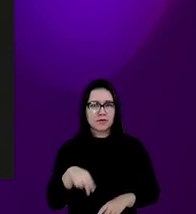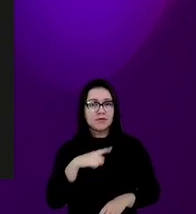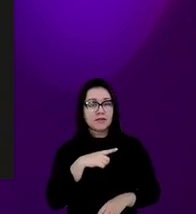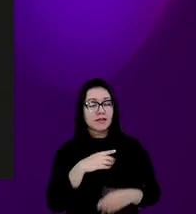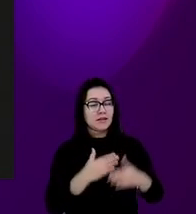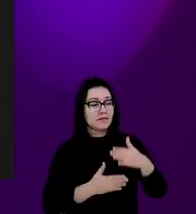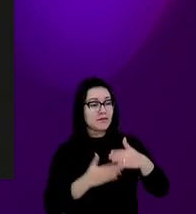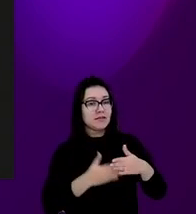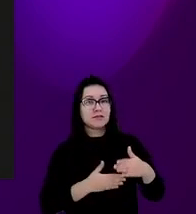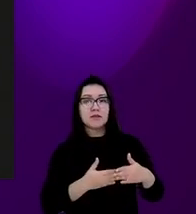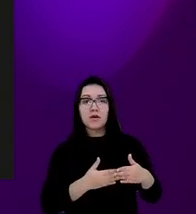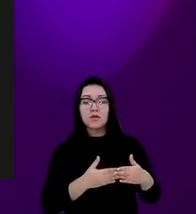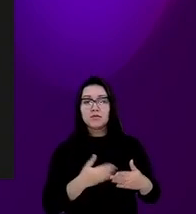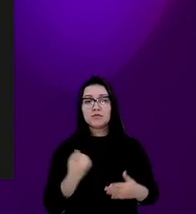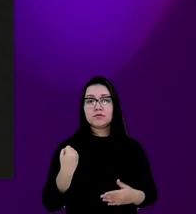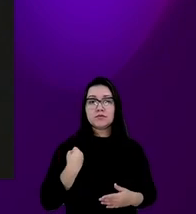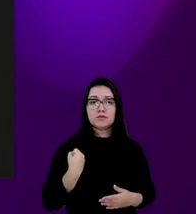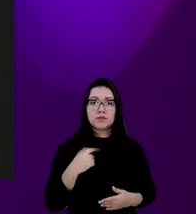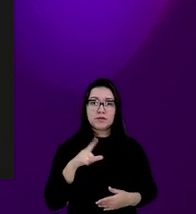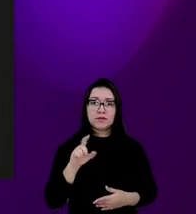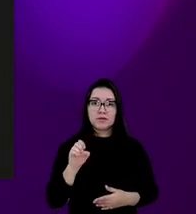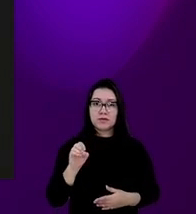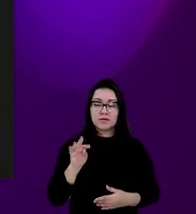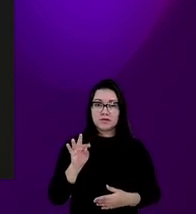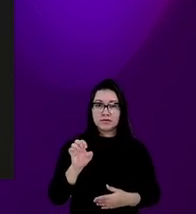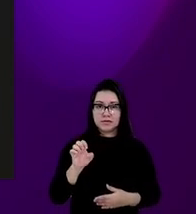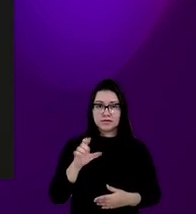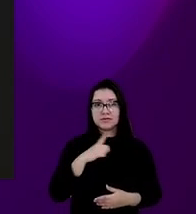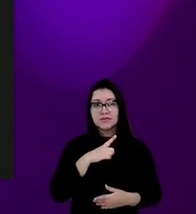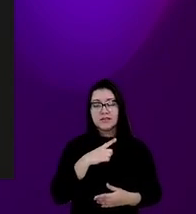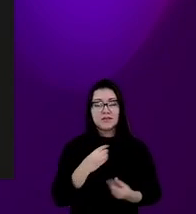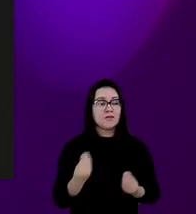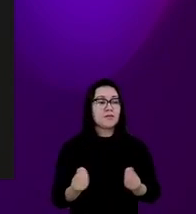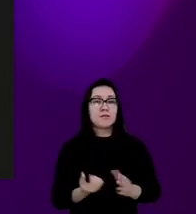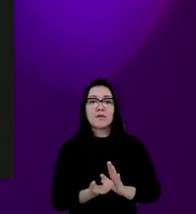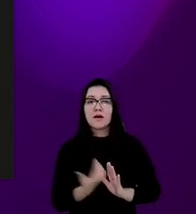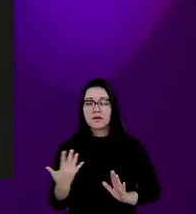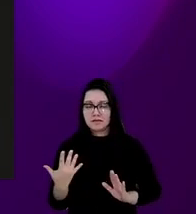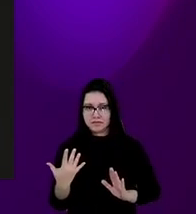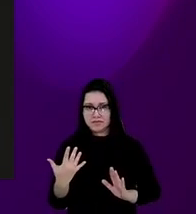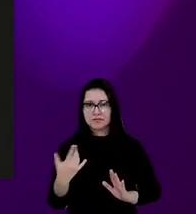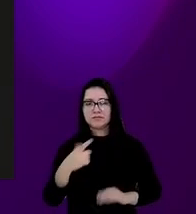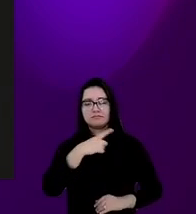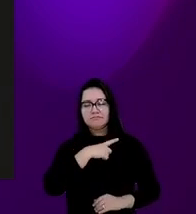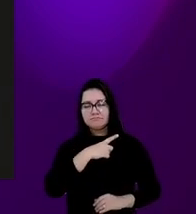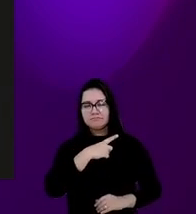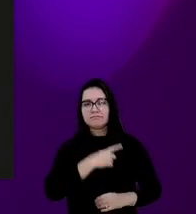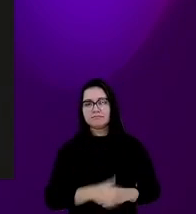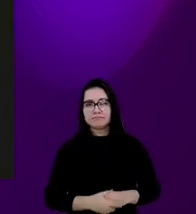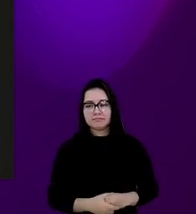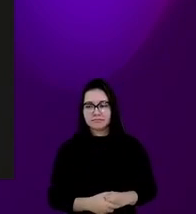do número de slots, né? Quer dizer, o número disponível de